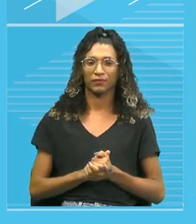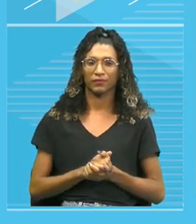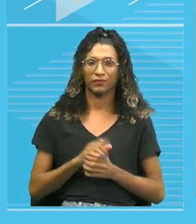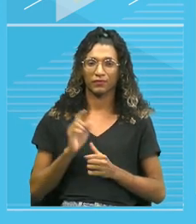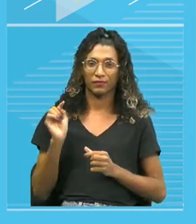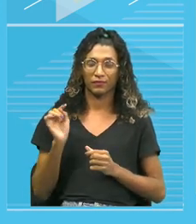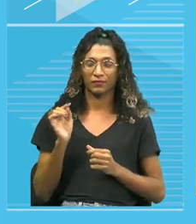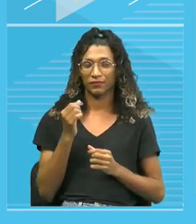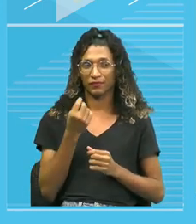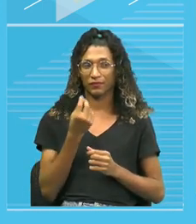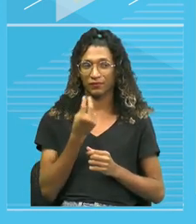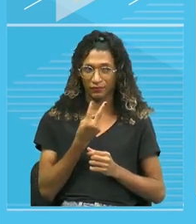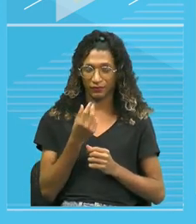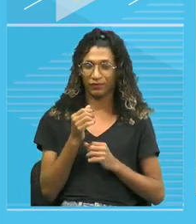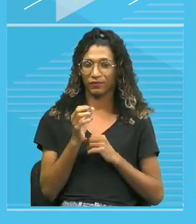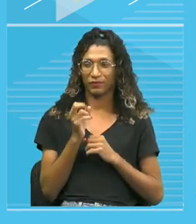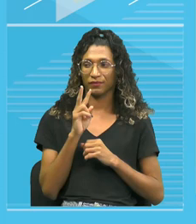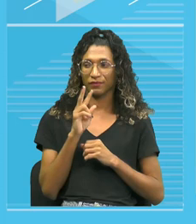água